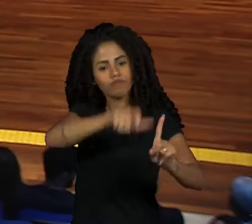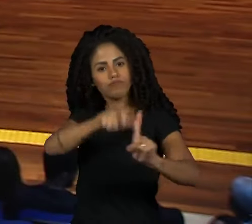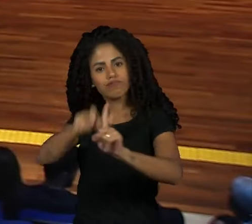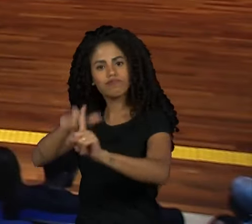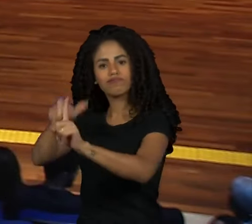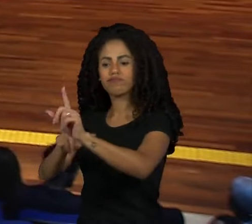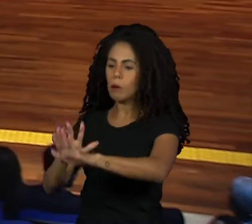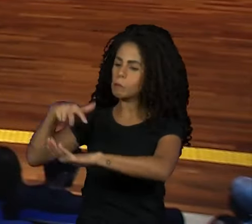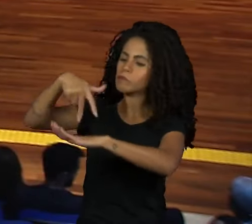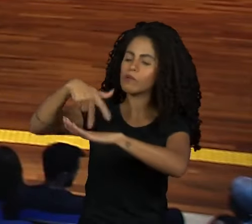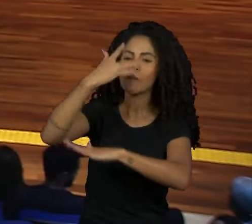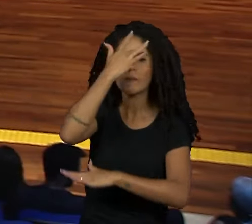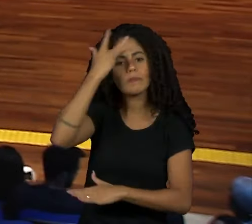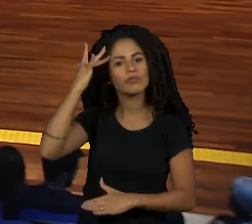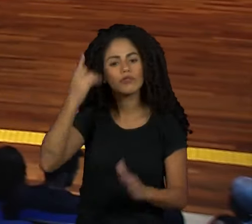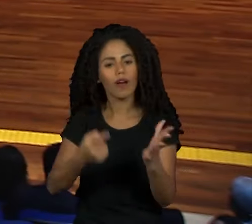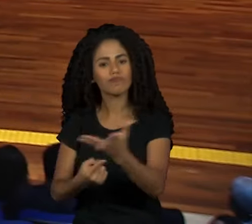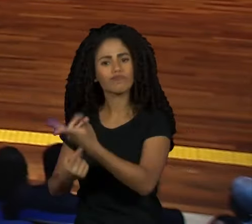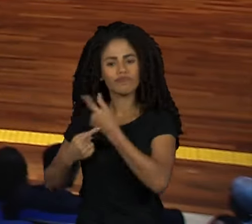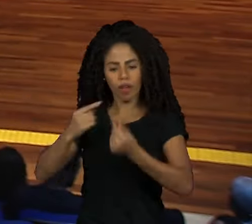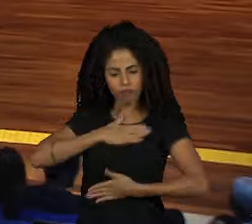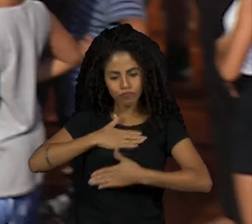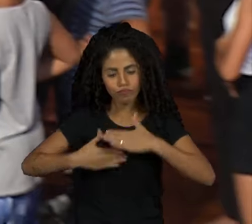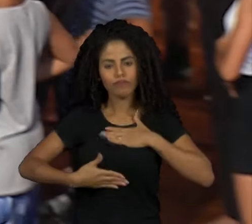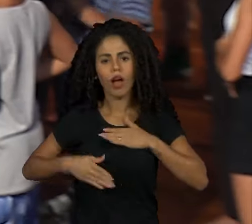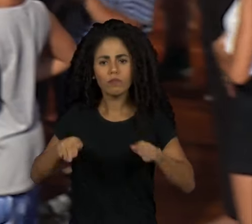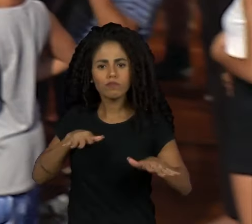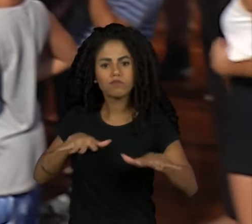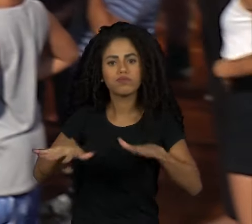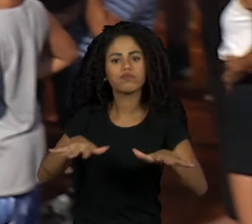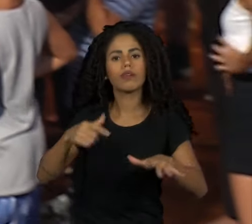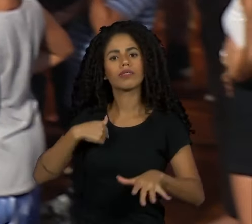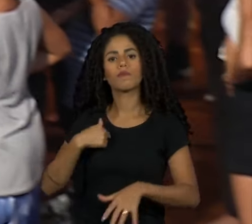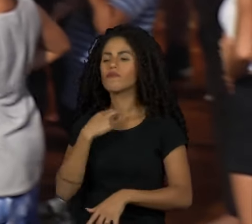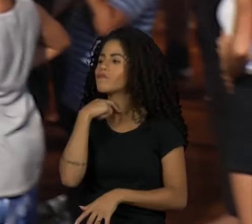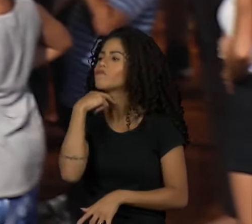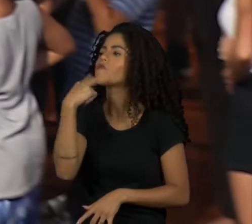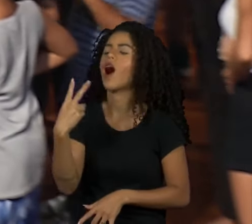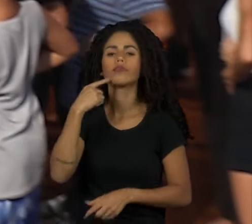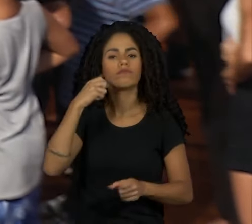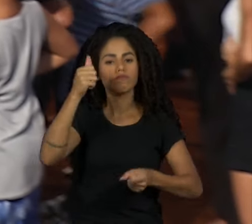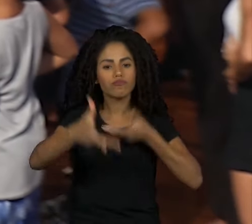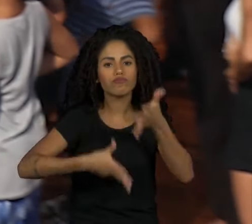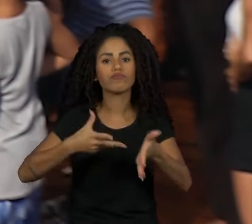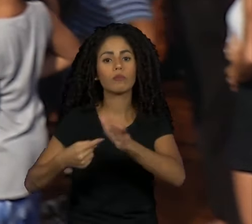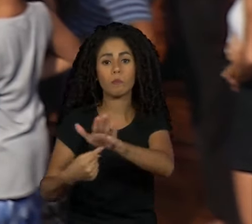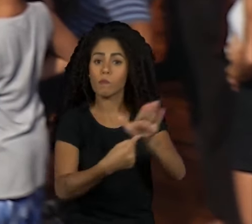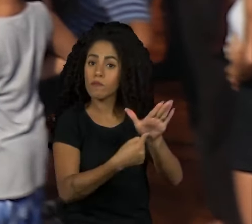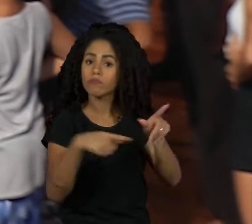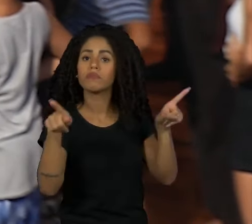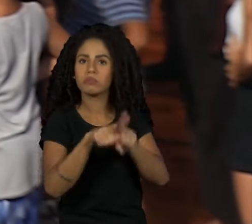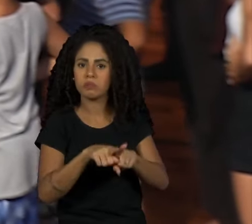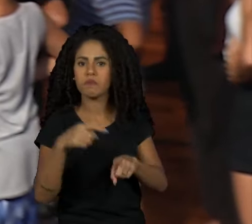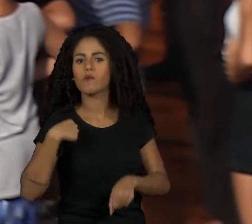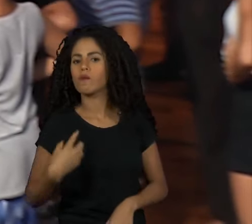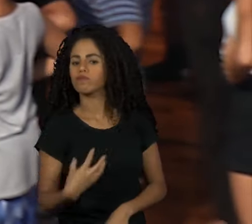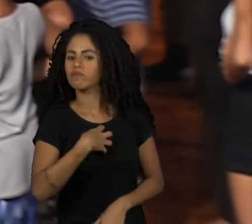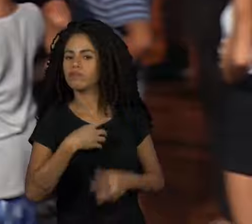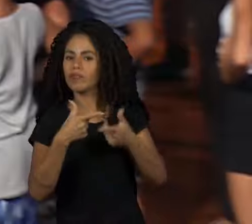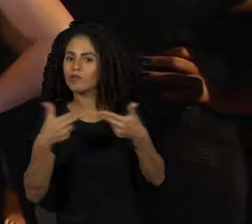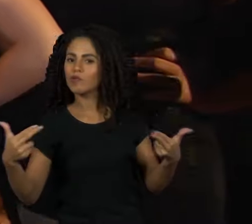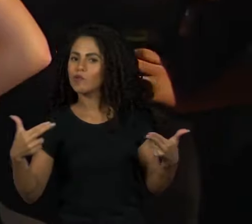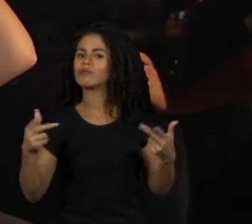palcos, artistas usam o corpo e a voz como instrumento de expressão. Eles também dão sentido às